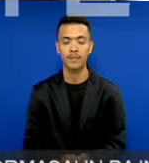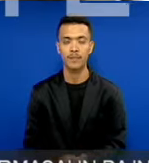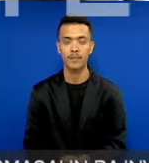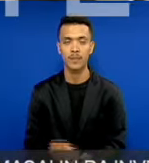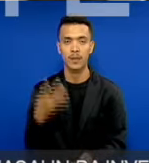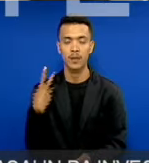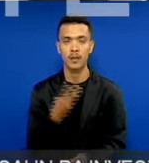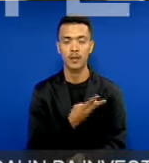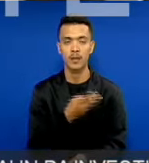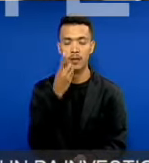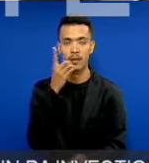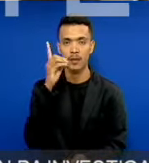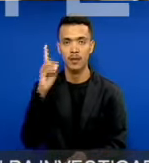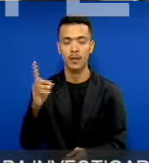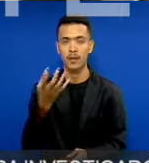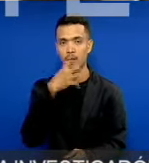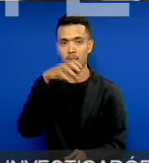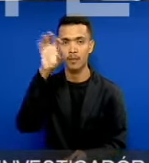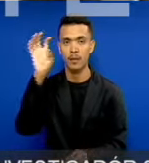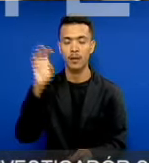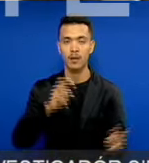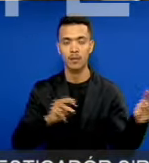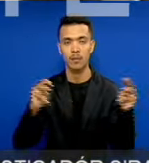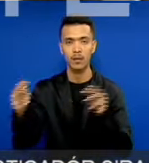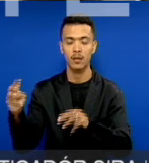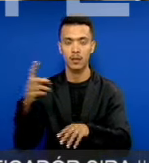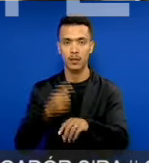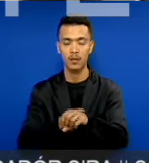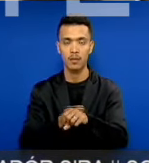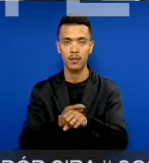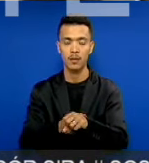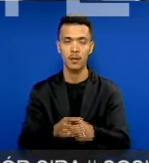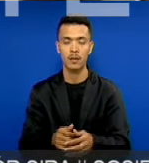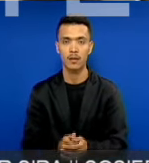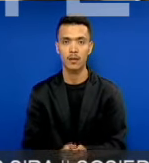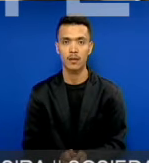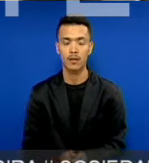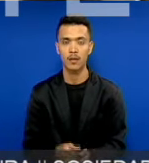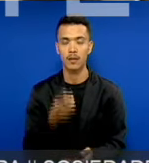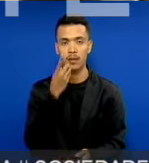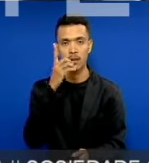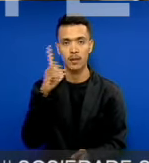vai. E tem que ver que tem manas de uma mudança climática. Arei Lós do Uni.